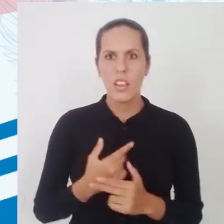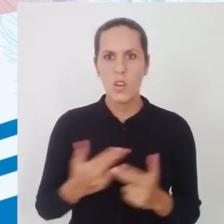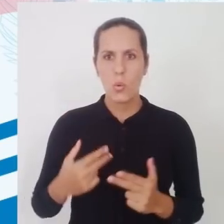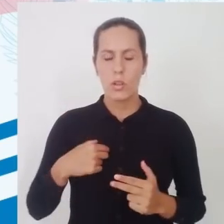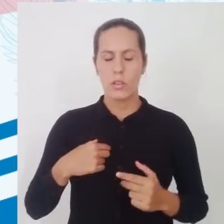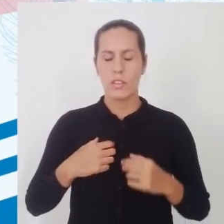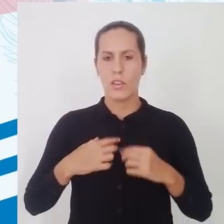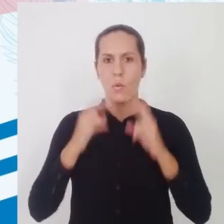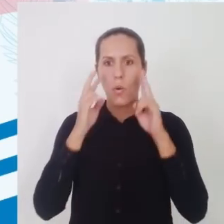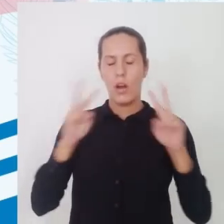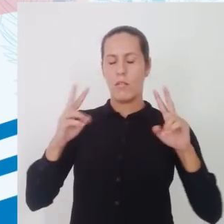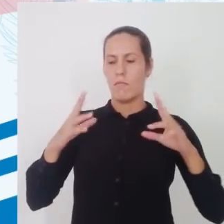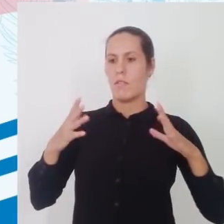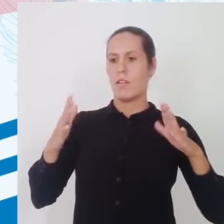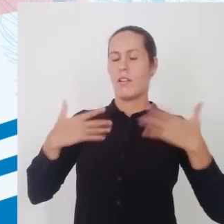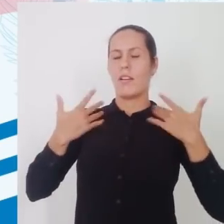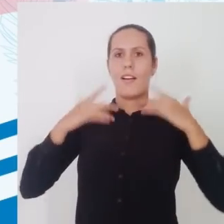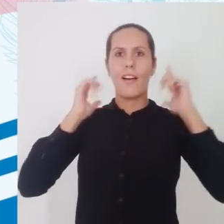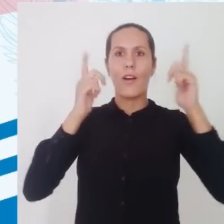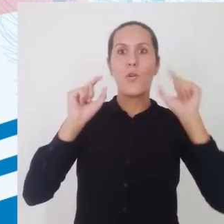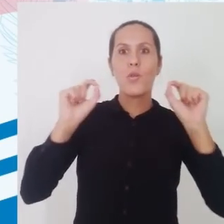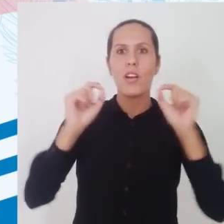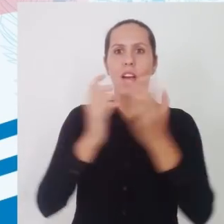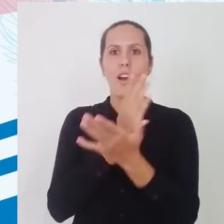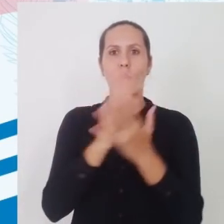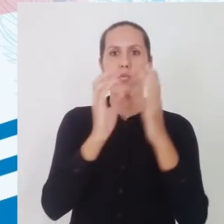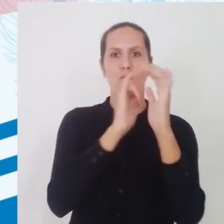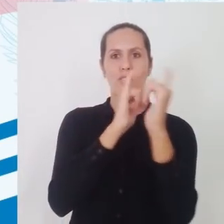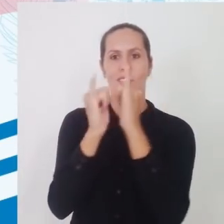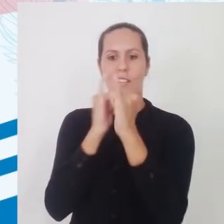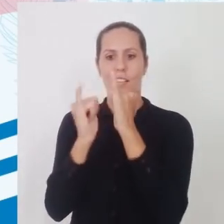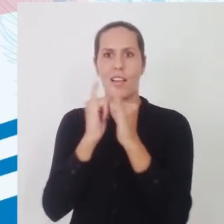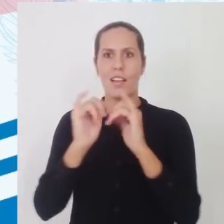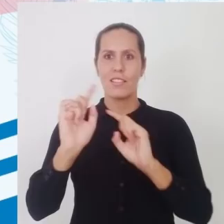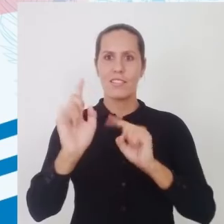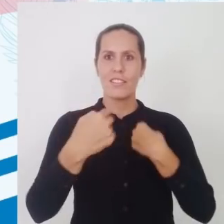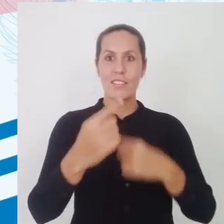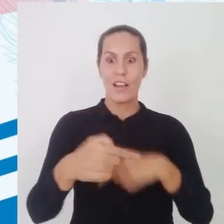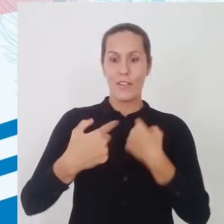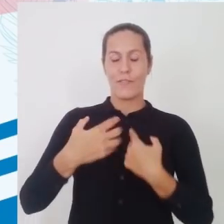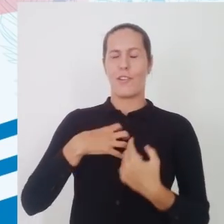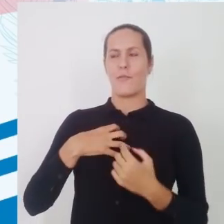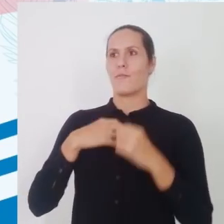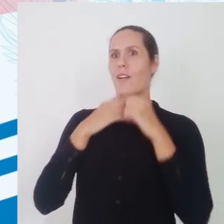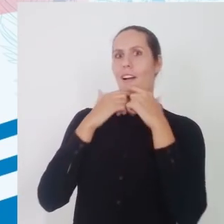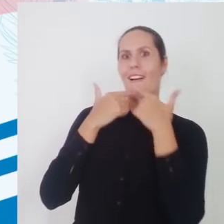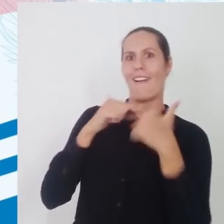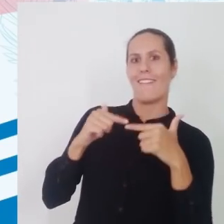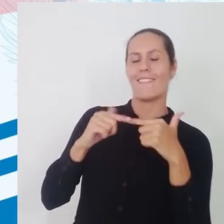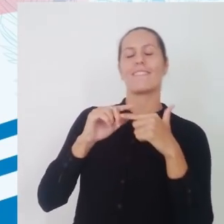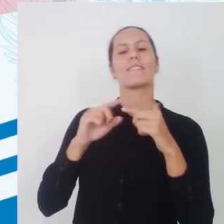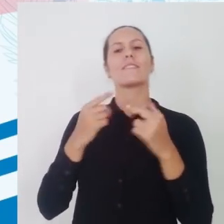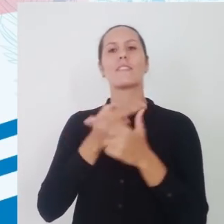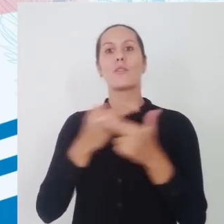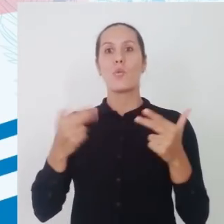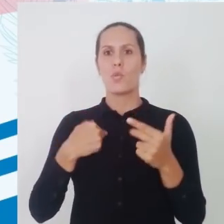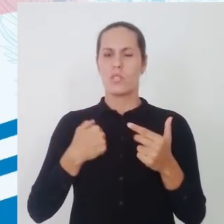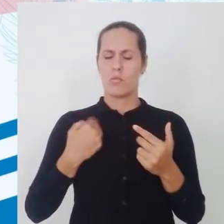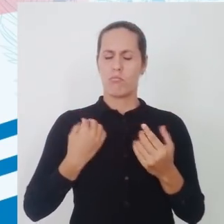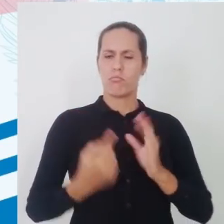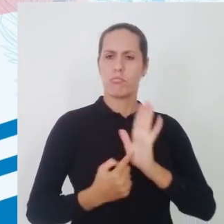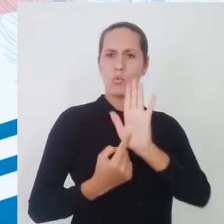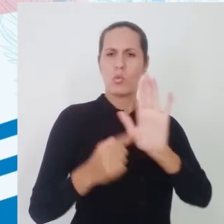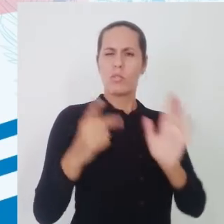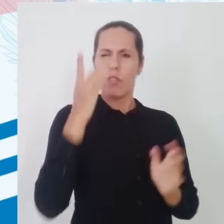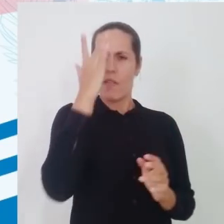minha gente, se tem uma coisa que me diverte é ver uns desafios que aparecem na internet. Eu trouxe um desafio para vocês muito